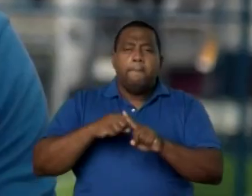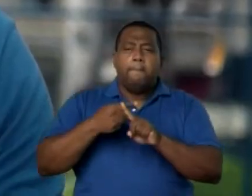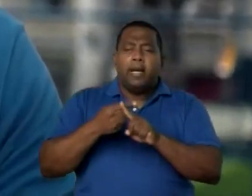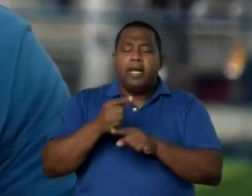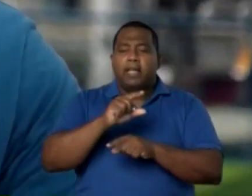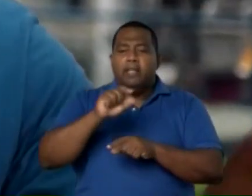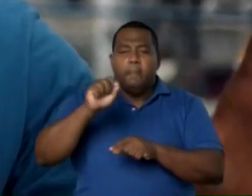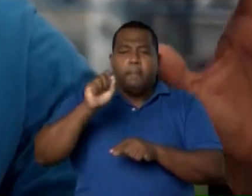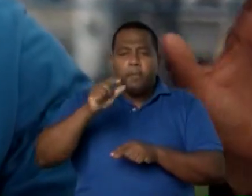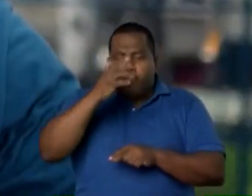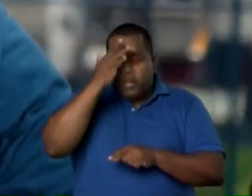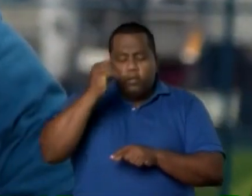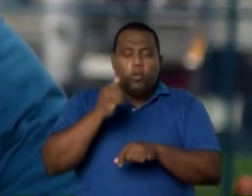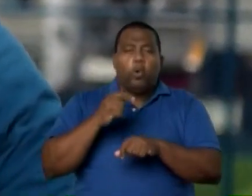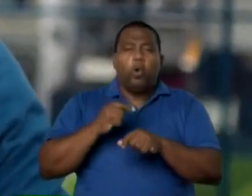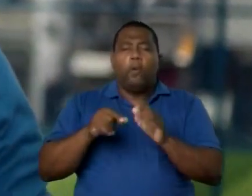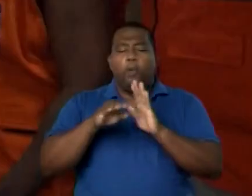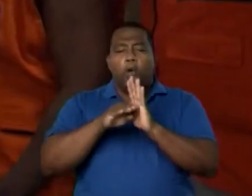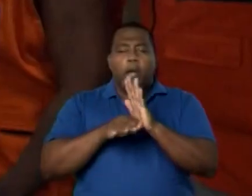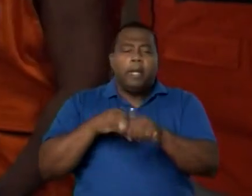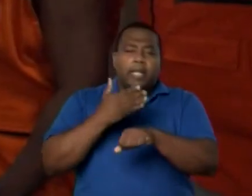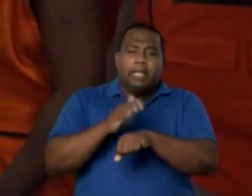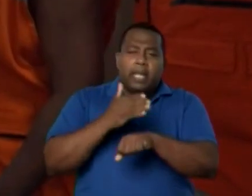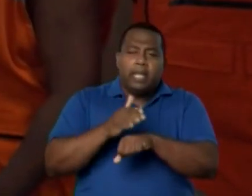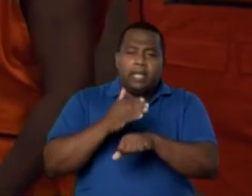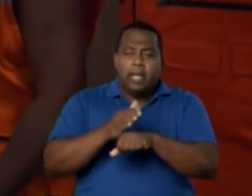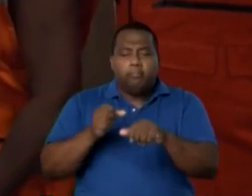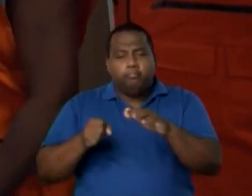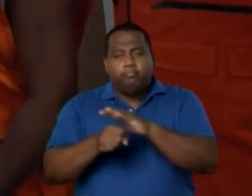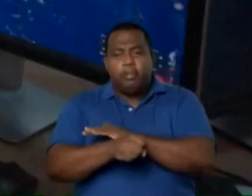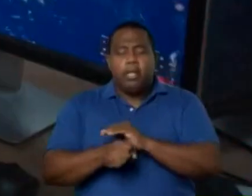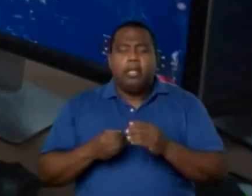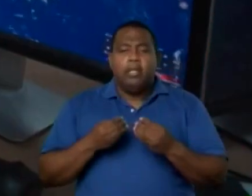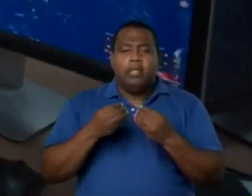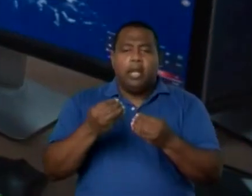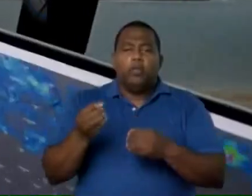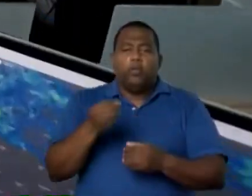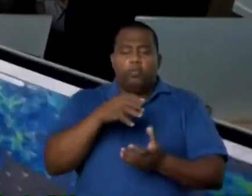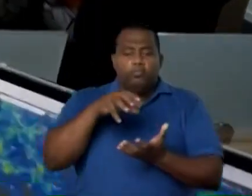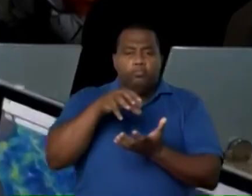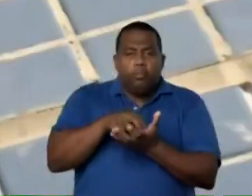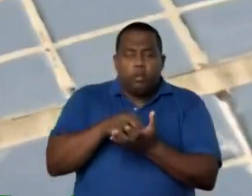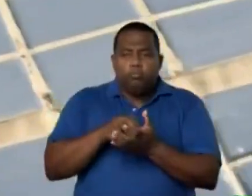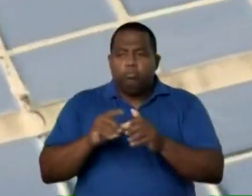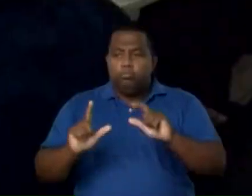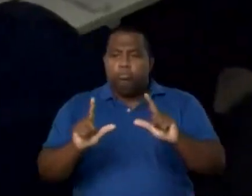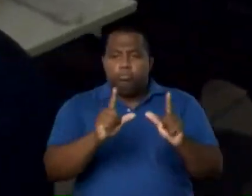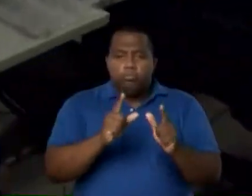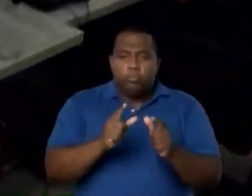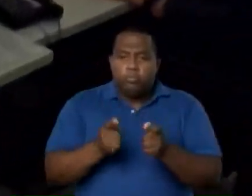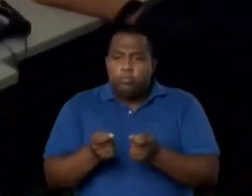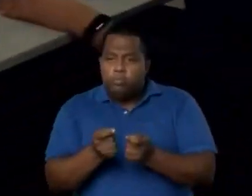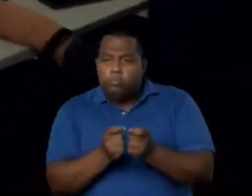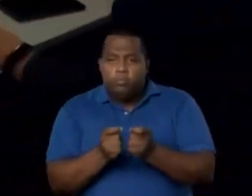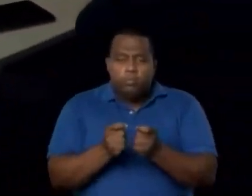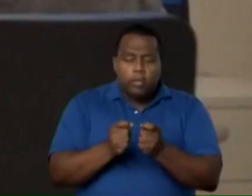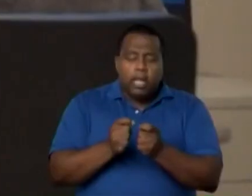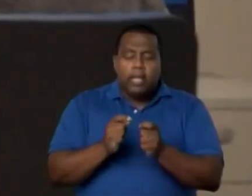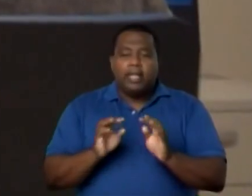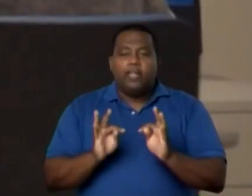mil pessoas com treinar para empregar. Vamos entregar o novo Centro de Controle e Operações de